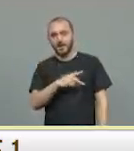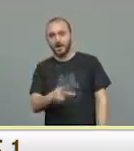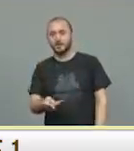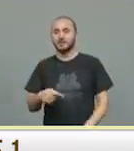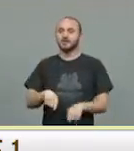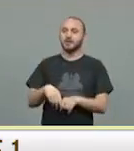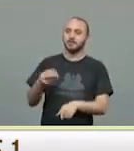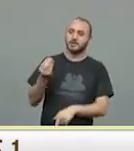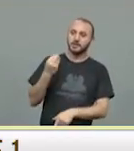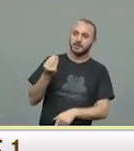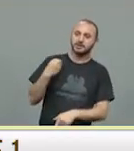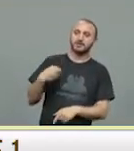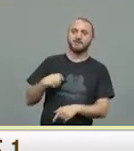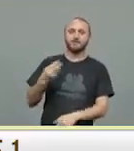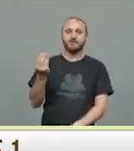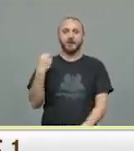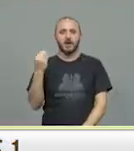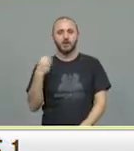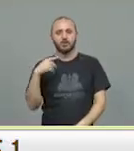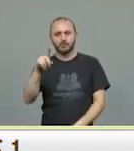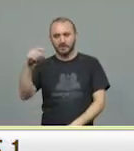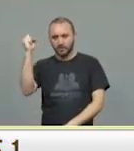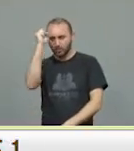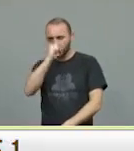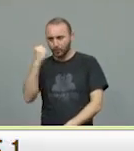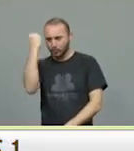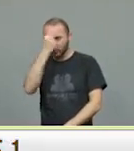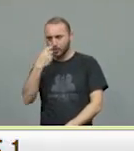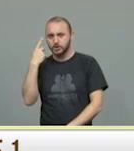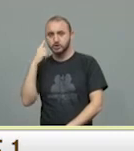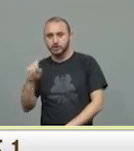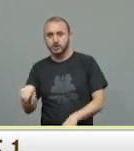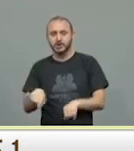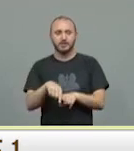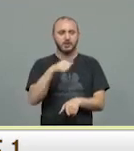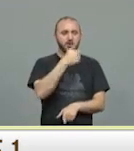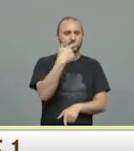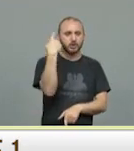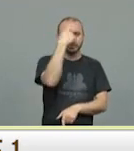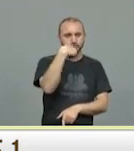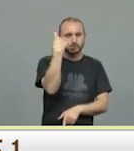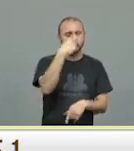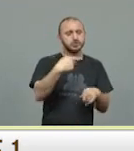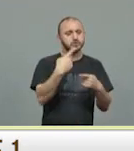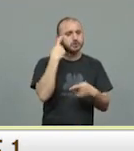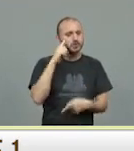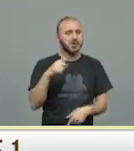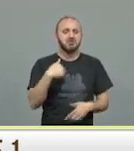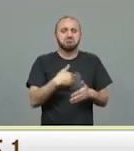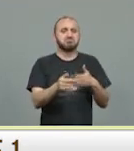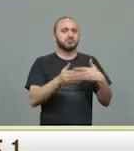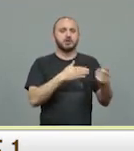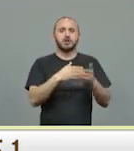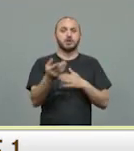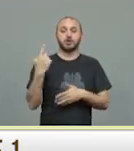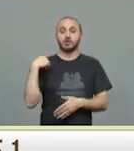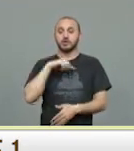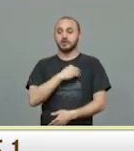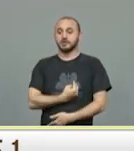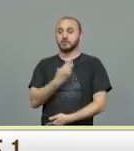trabalha 8 horas por dia, 12 horas por dia, não importa, estamos com o pé no